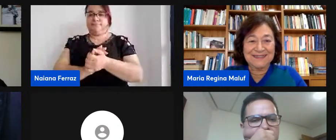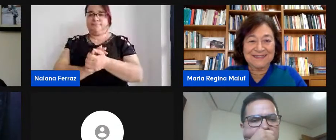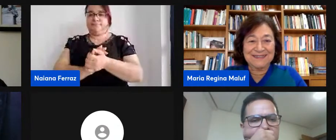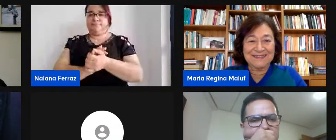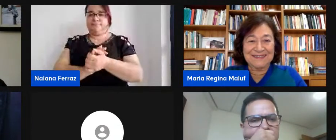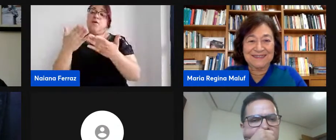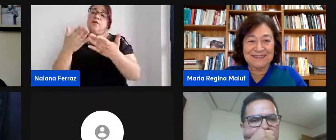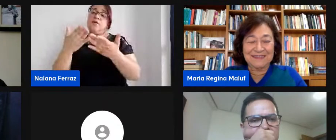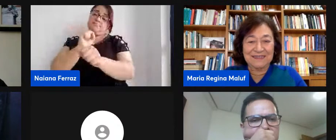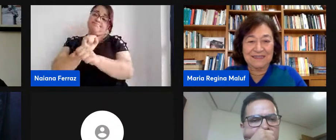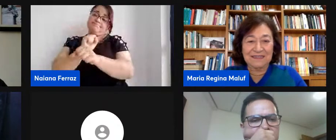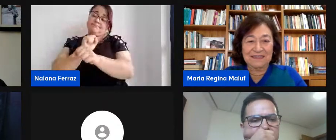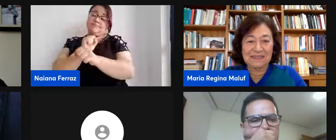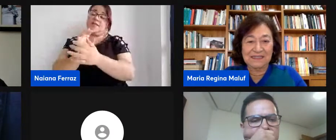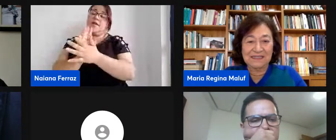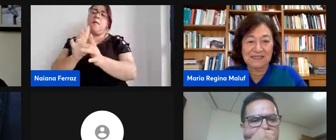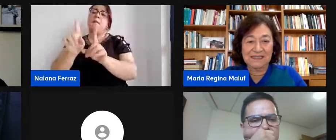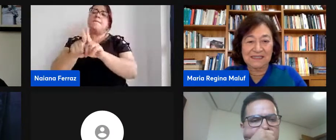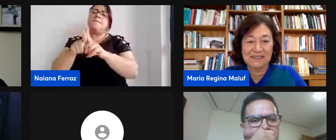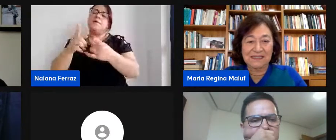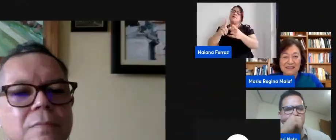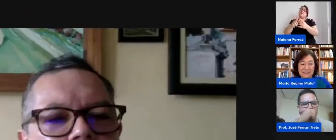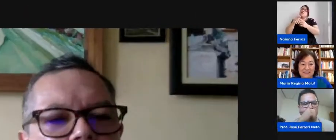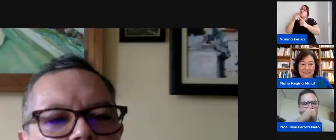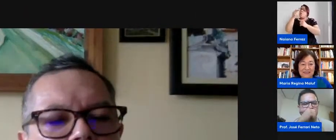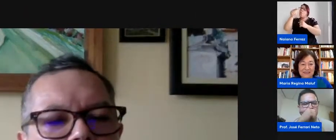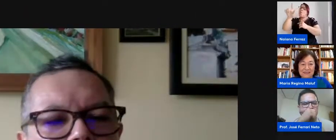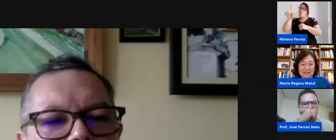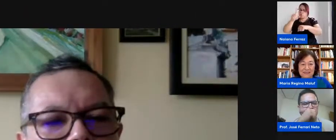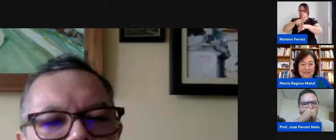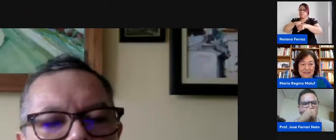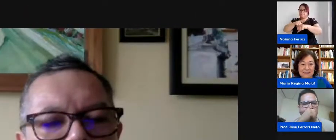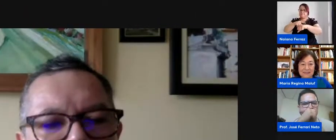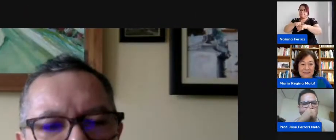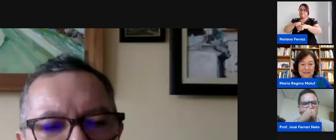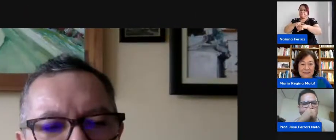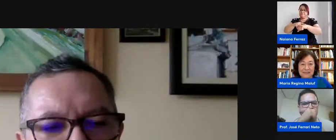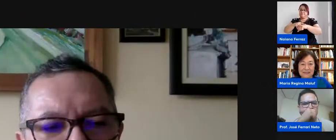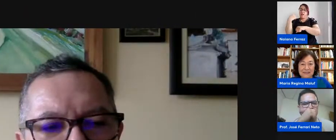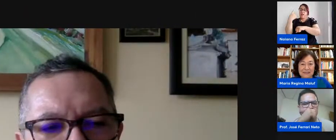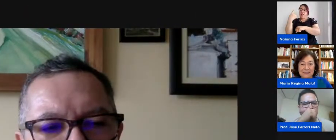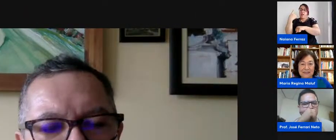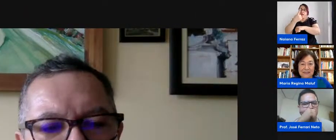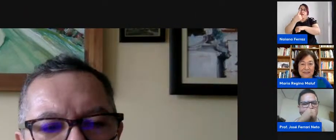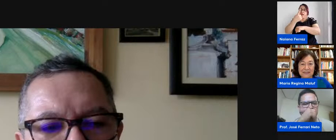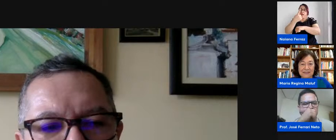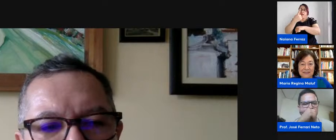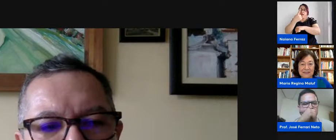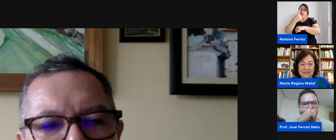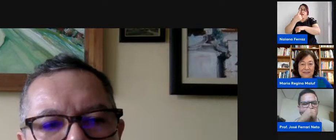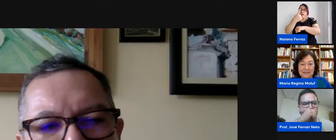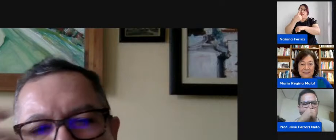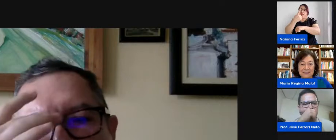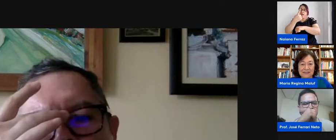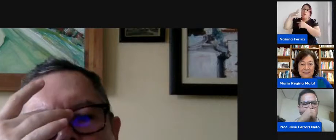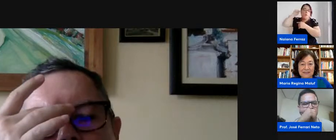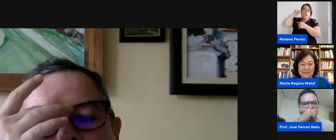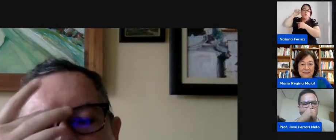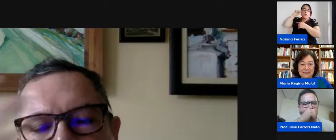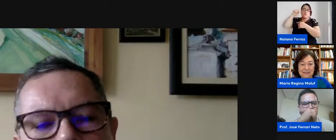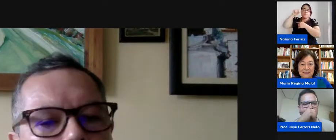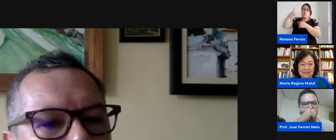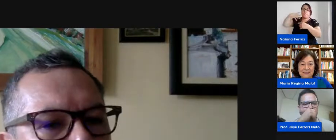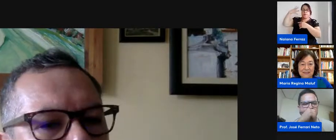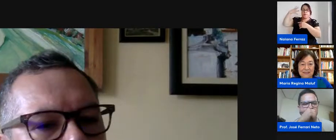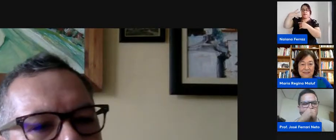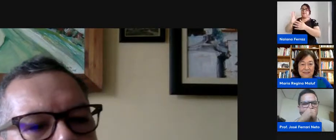que a gente possa ouvir, né? Estamos sempre organizando algum evento, então,